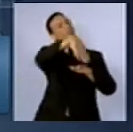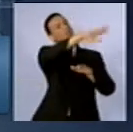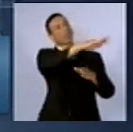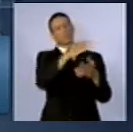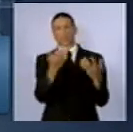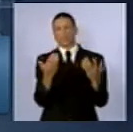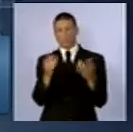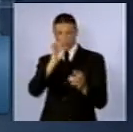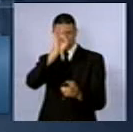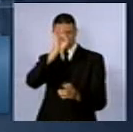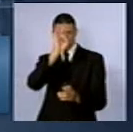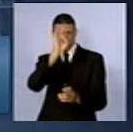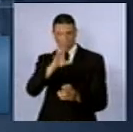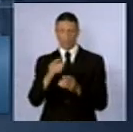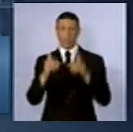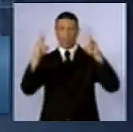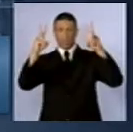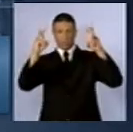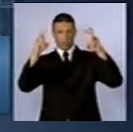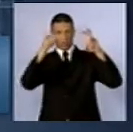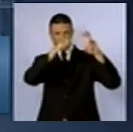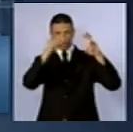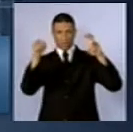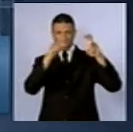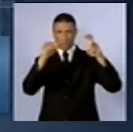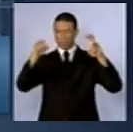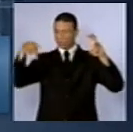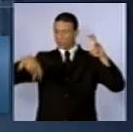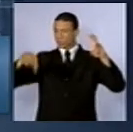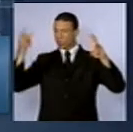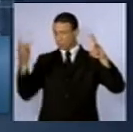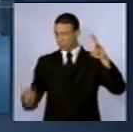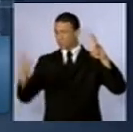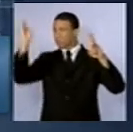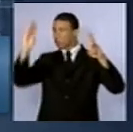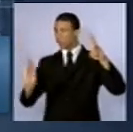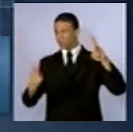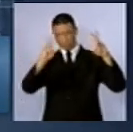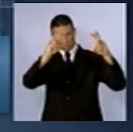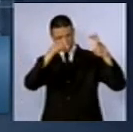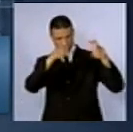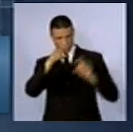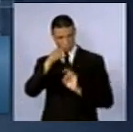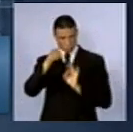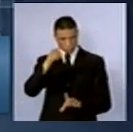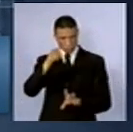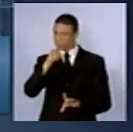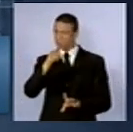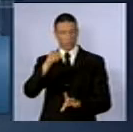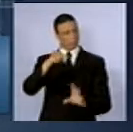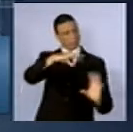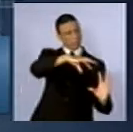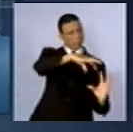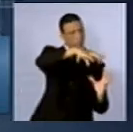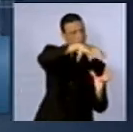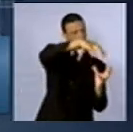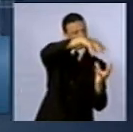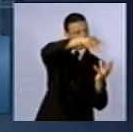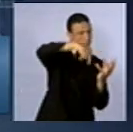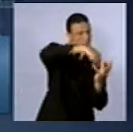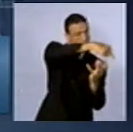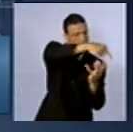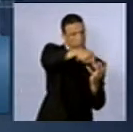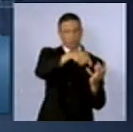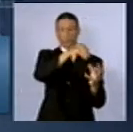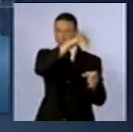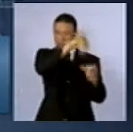respeito apenas né a ao Brasil né esse é um assunto que tá sendo debatido no mundo é uma questão permanente